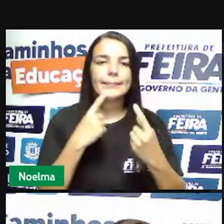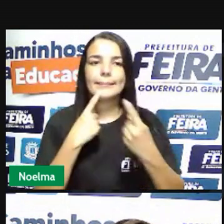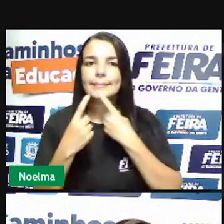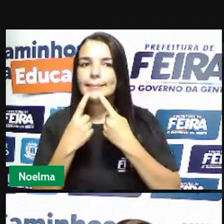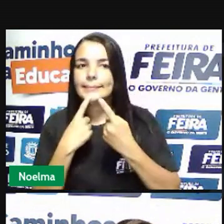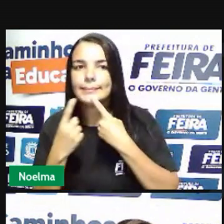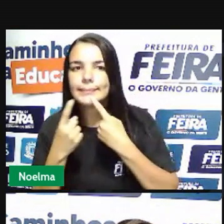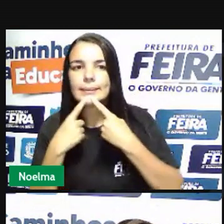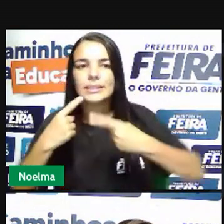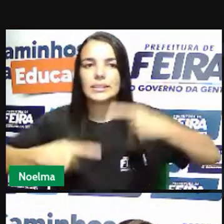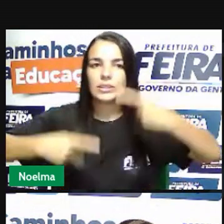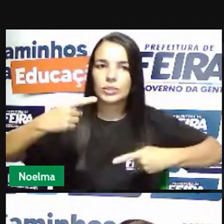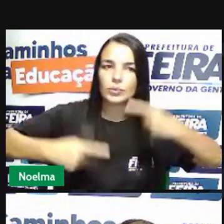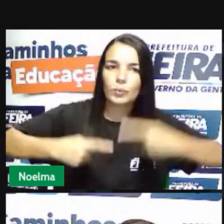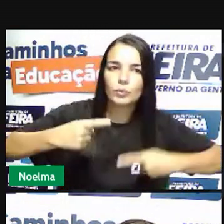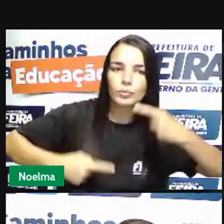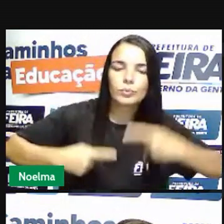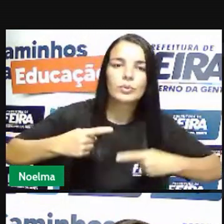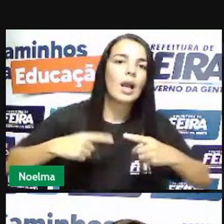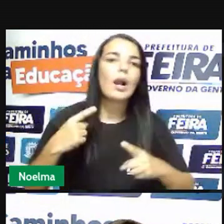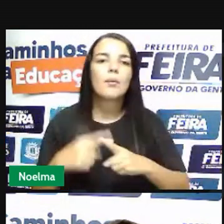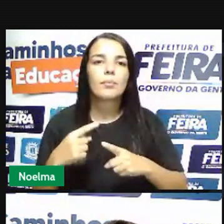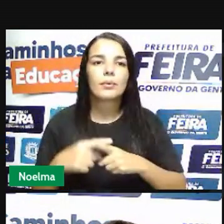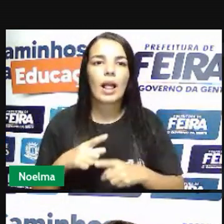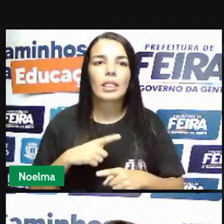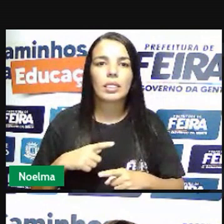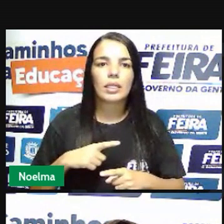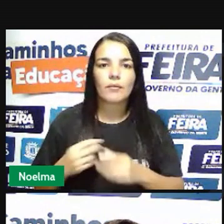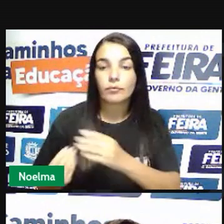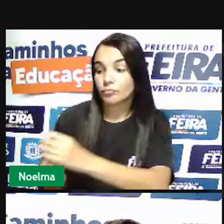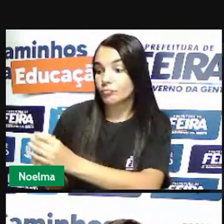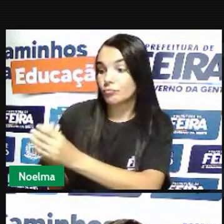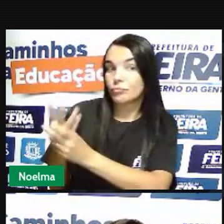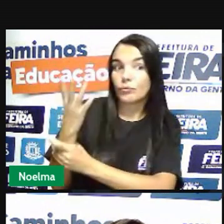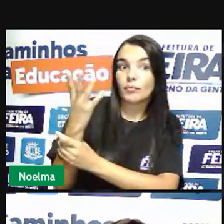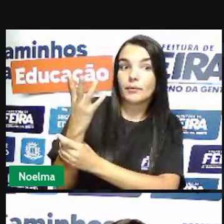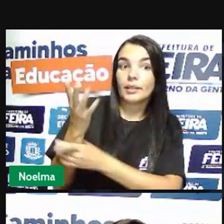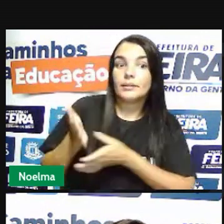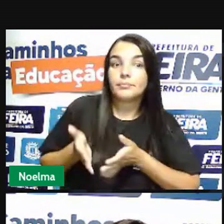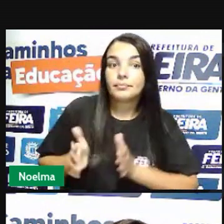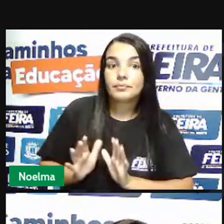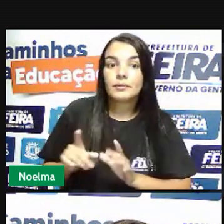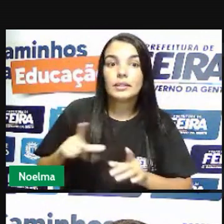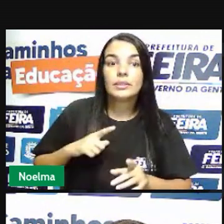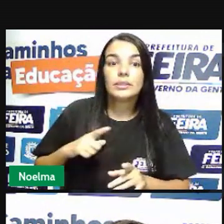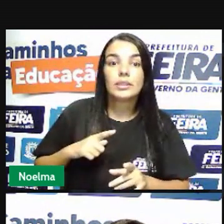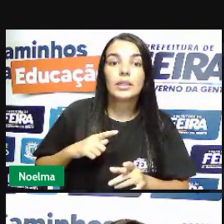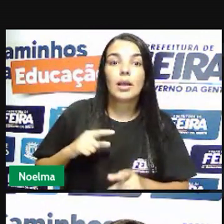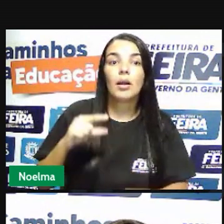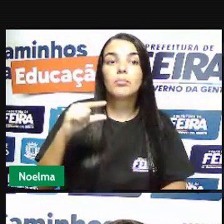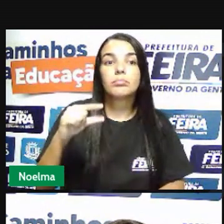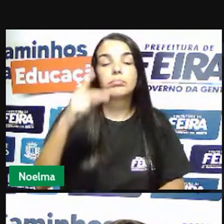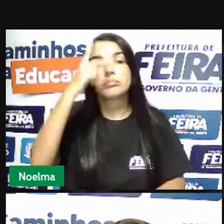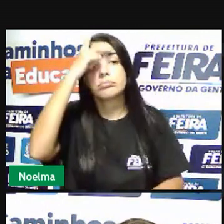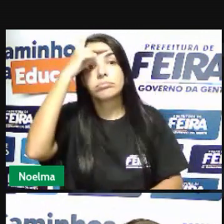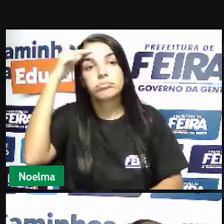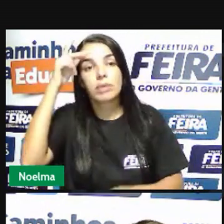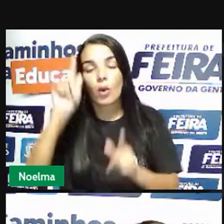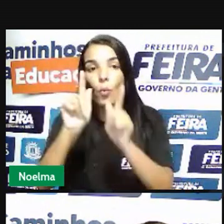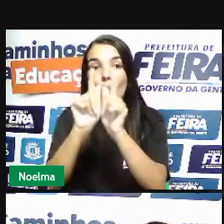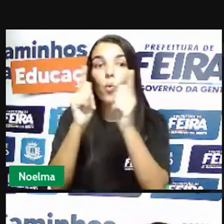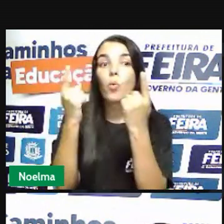discussões promovidas pela Academia dos Renascidos e contou aí com a participação de quem? Aí é onde